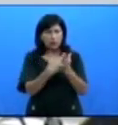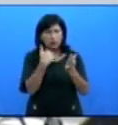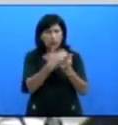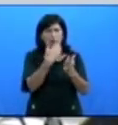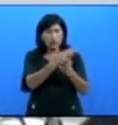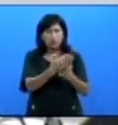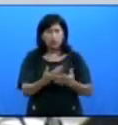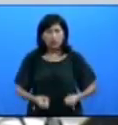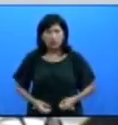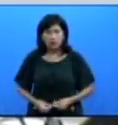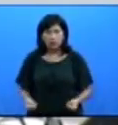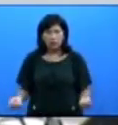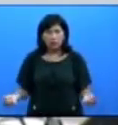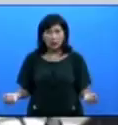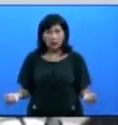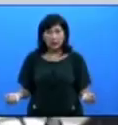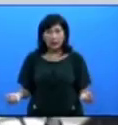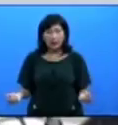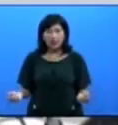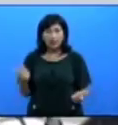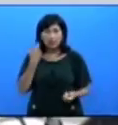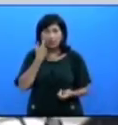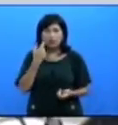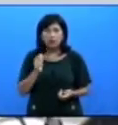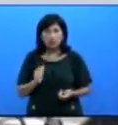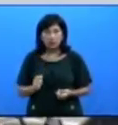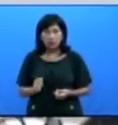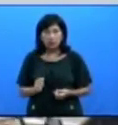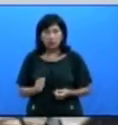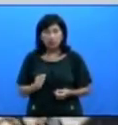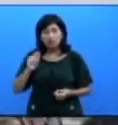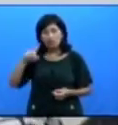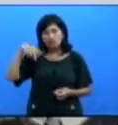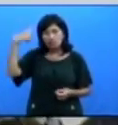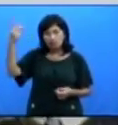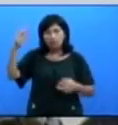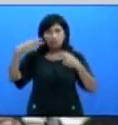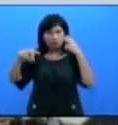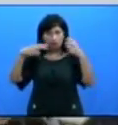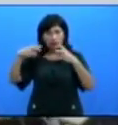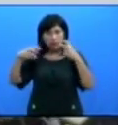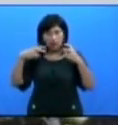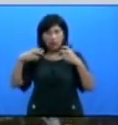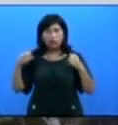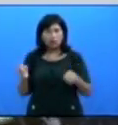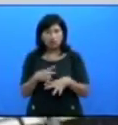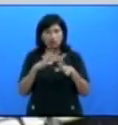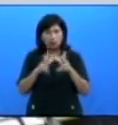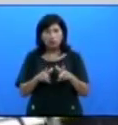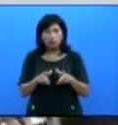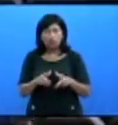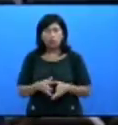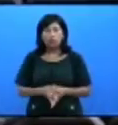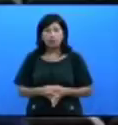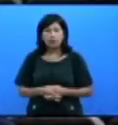não foi possível votar nos 30 minutos ficará para a próxima sessão.